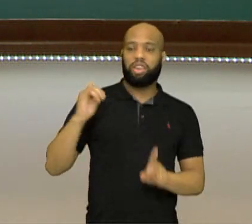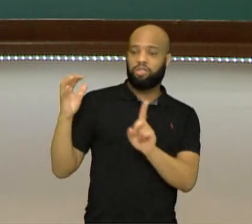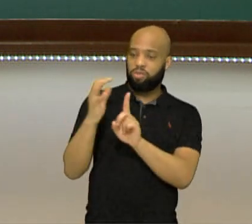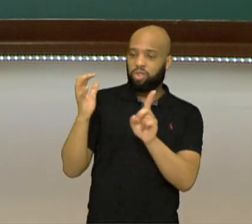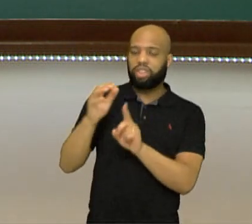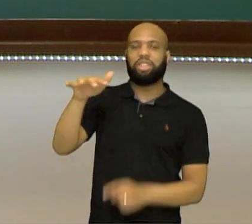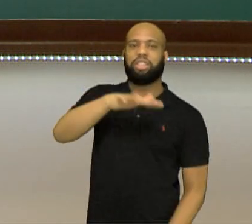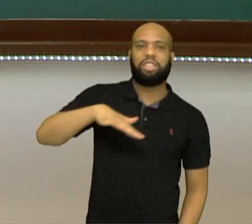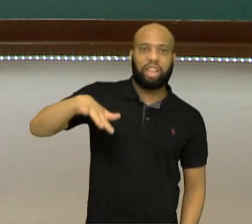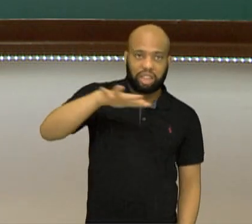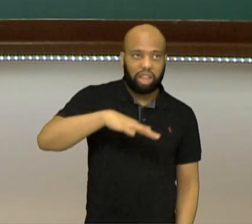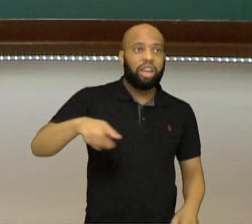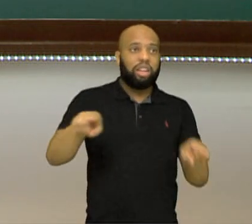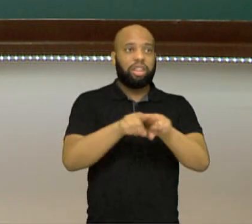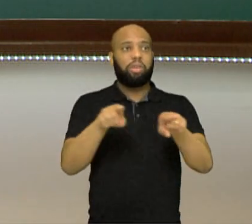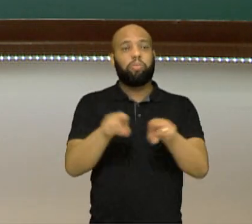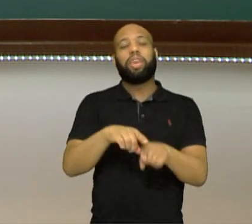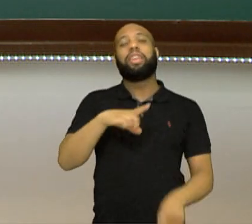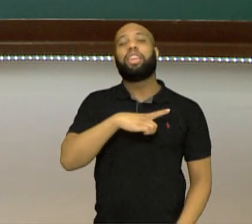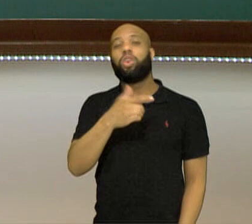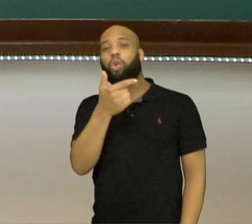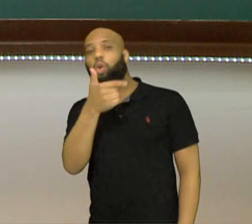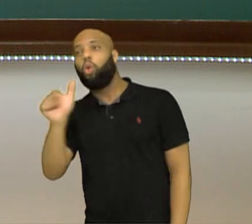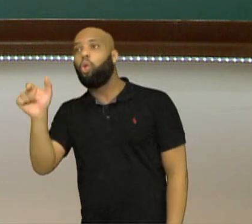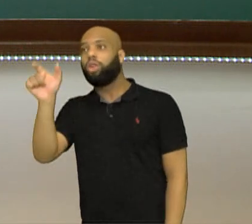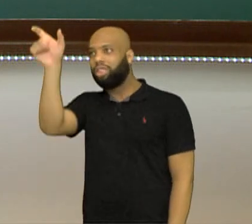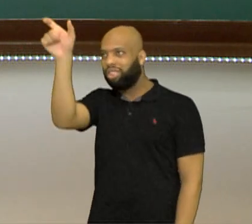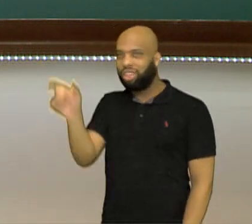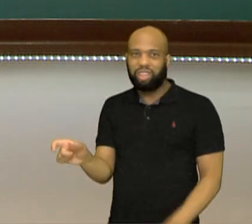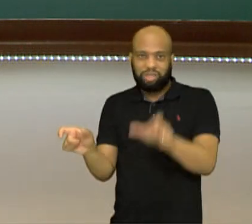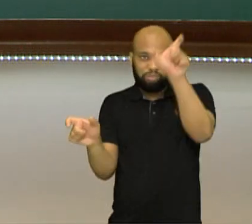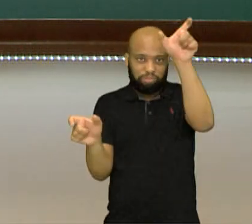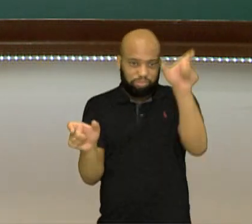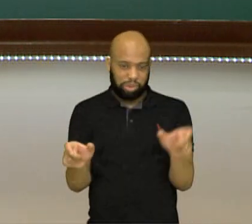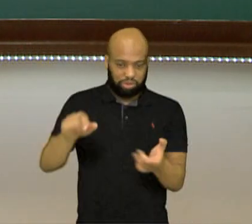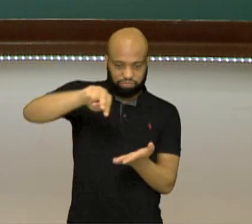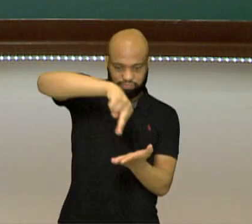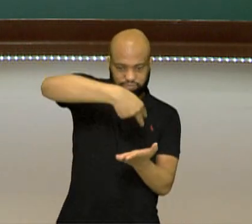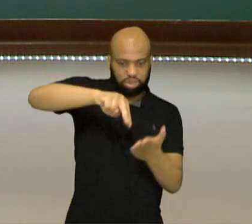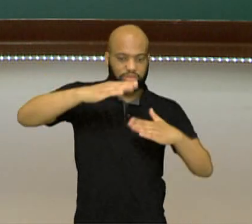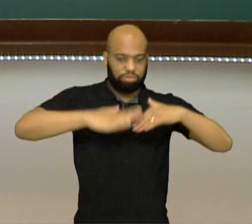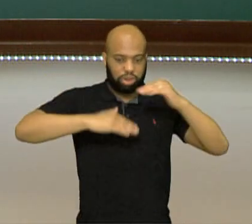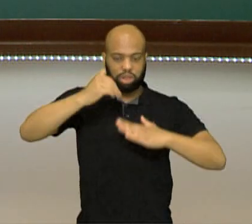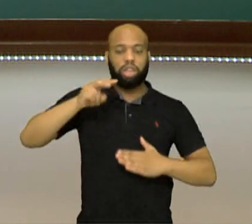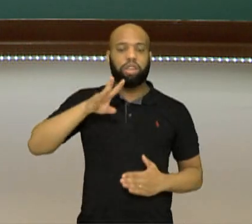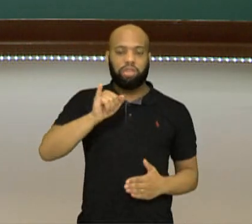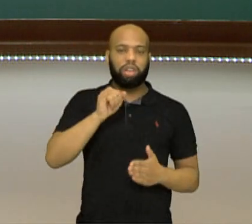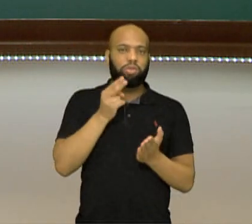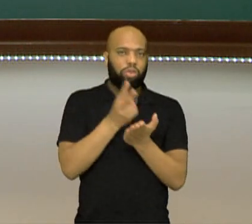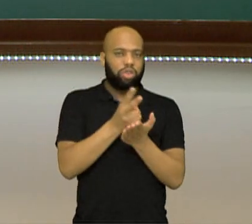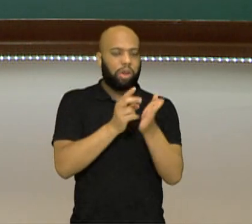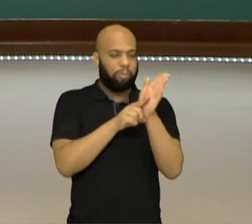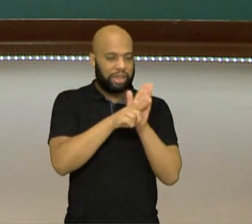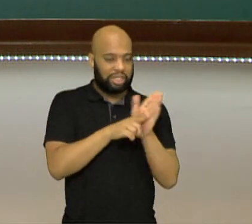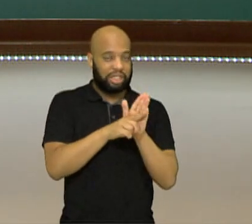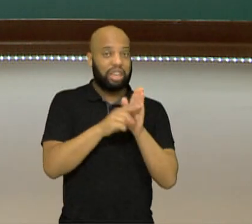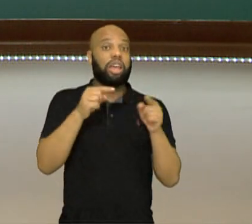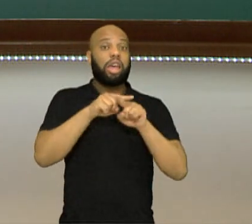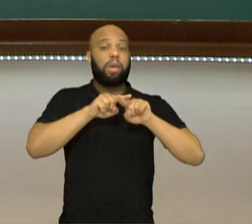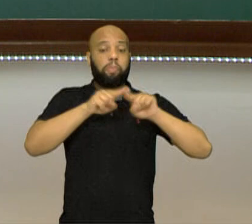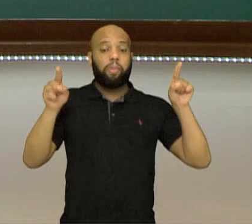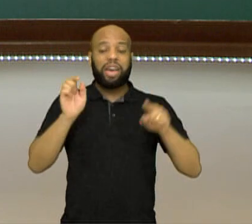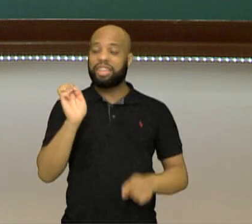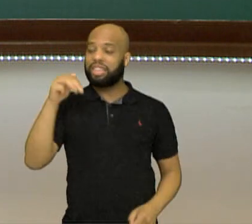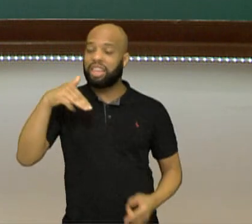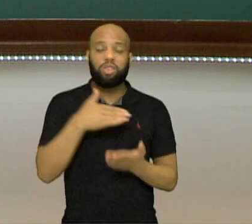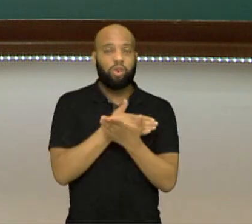cenário Isadora Duncan, outros dançarinos que vão continuar com essa pesquisa iniciada ali pelo Rudolf Laban